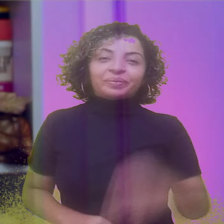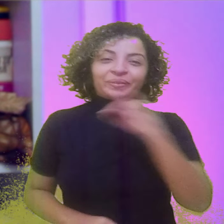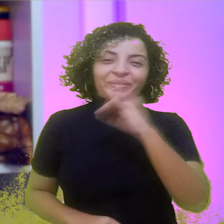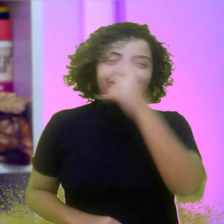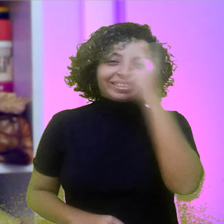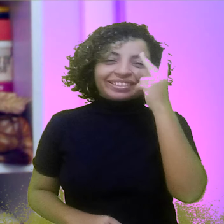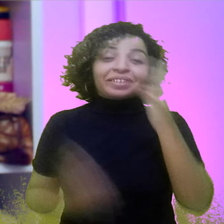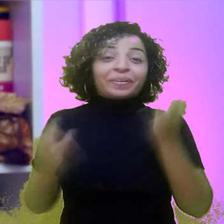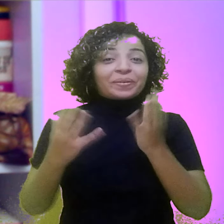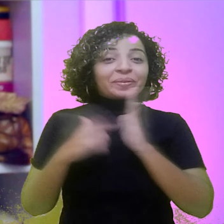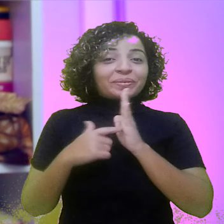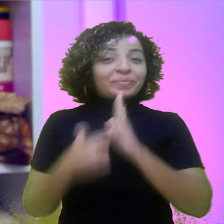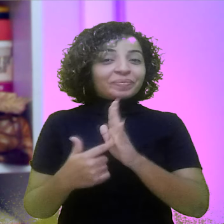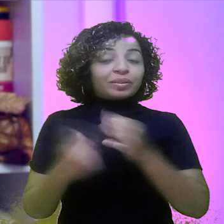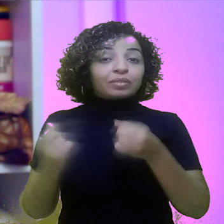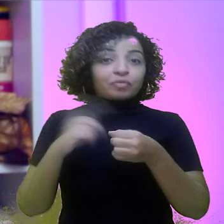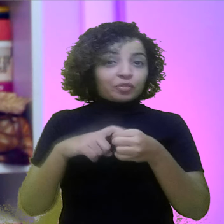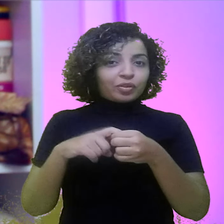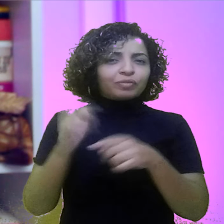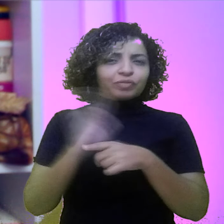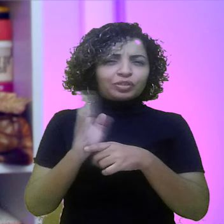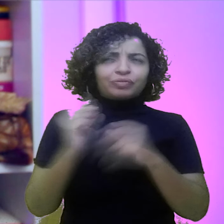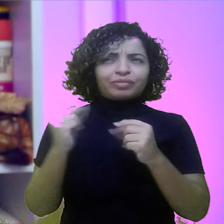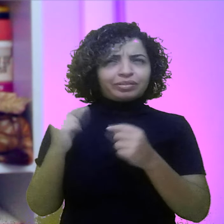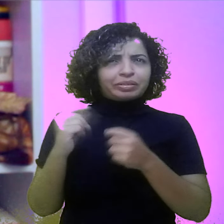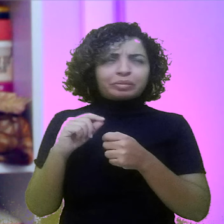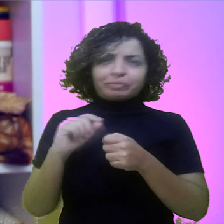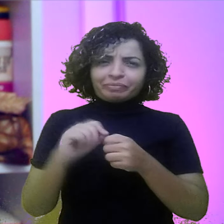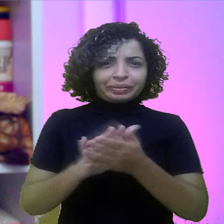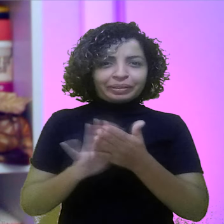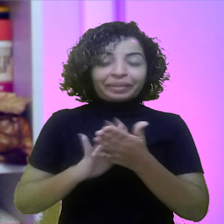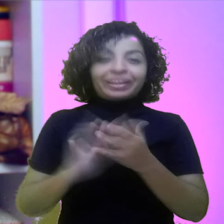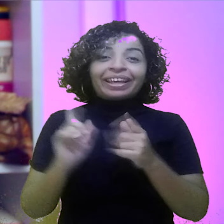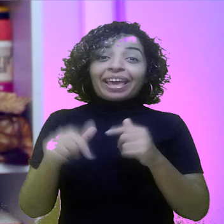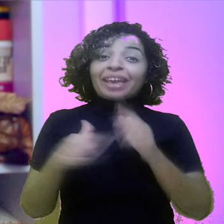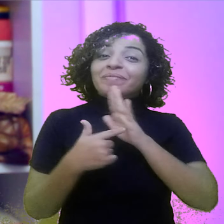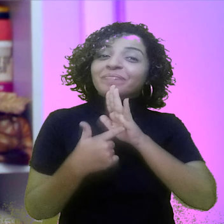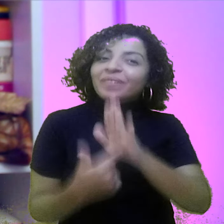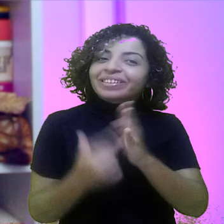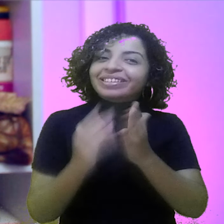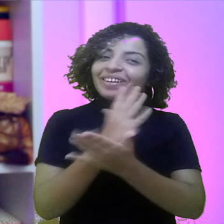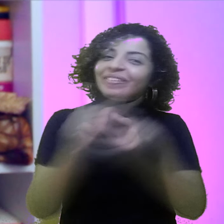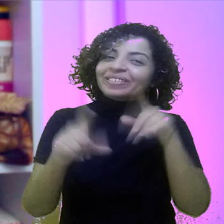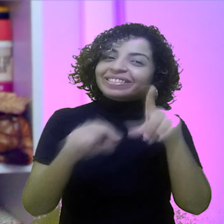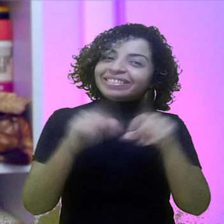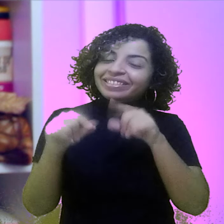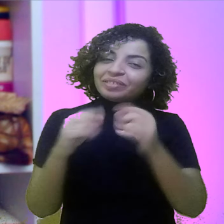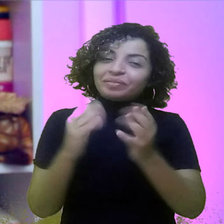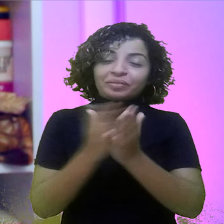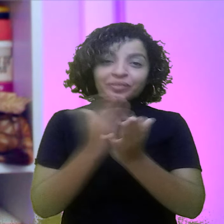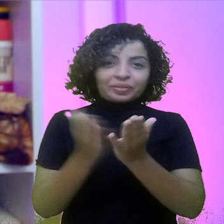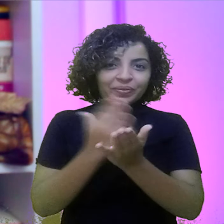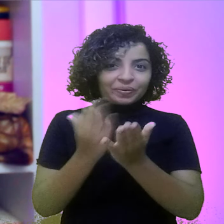Olá pessoal, hoje eu vou voltar a um vídeo que há algum tempo eu não faço, em que eu mostro alguns garimpos aí que eu consegui,